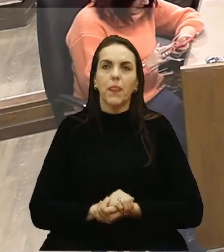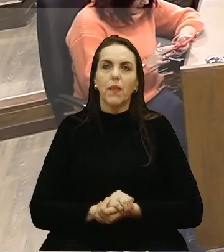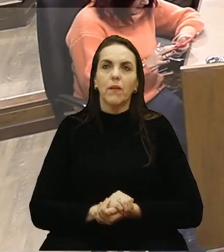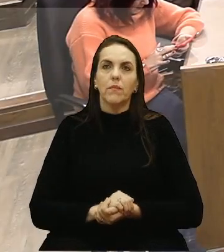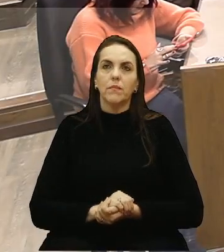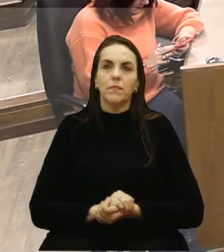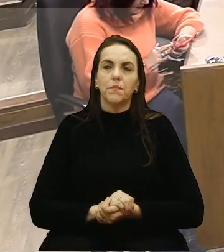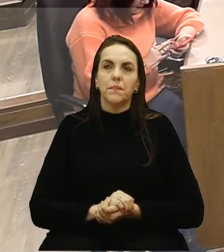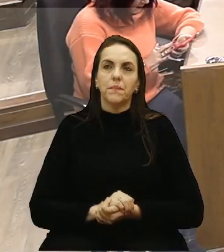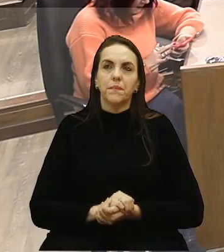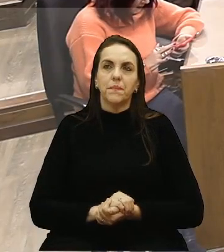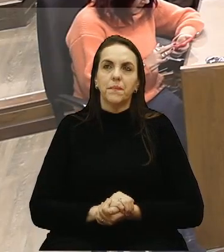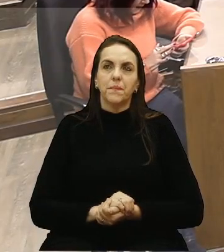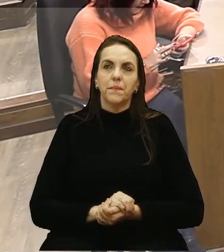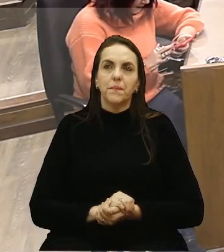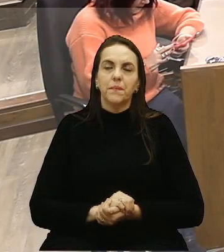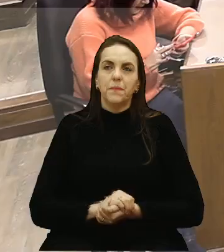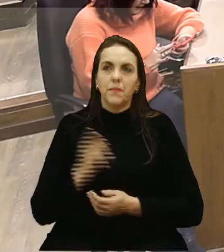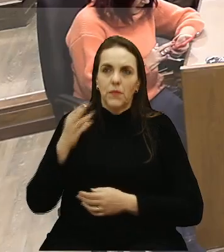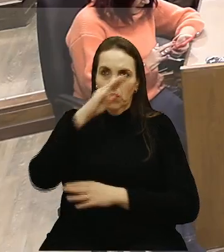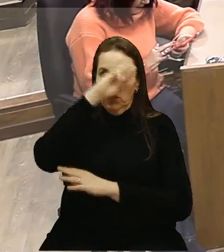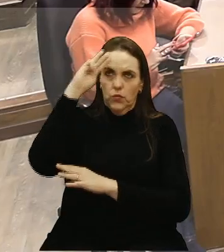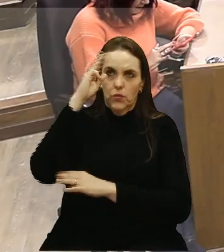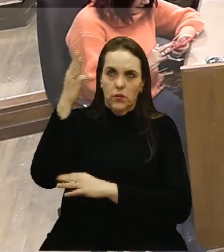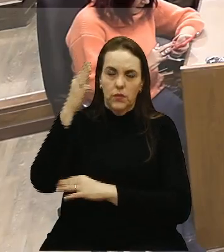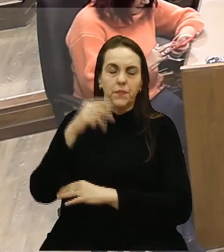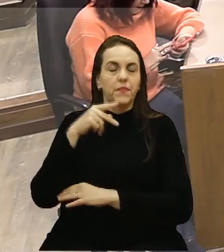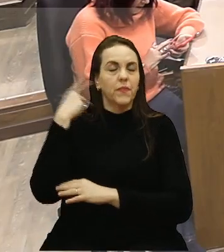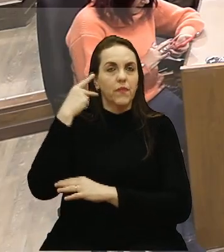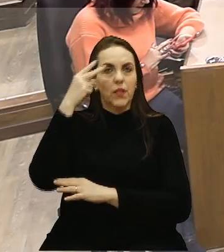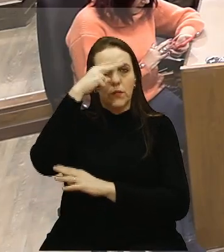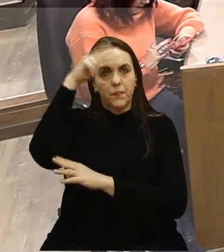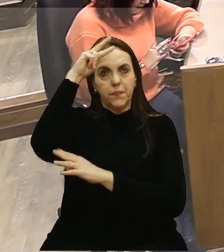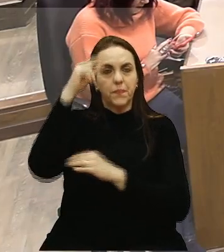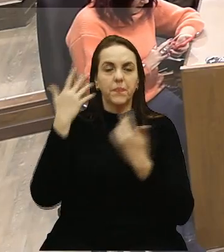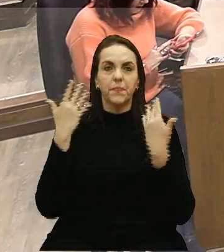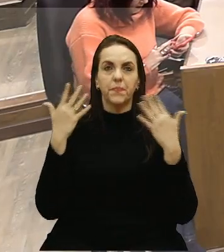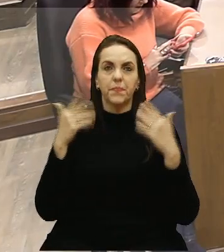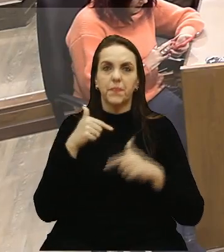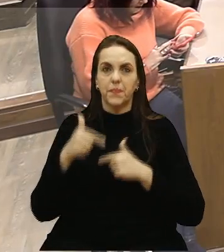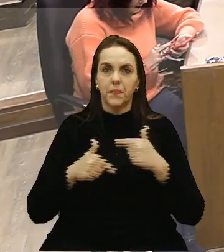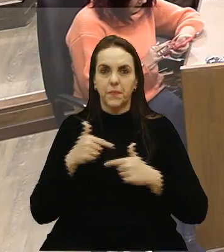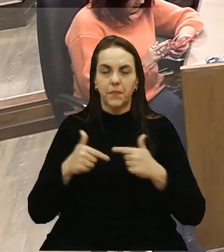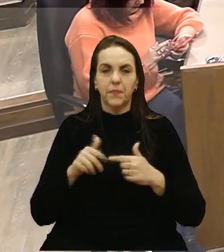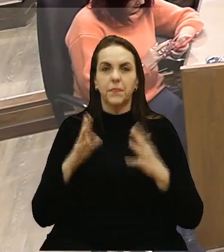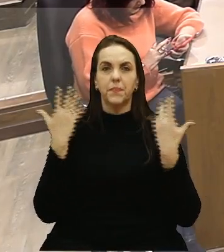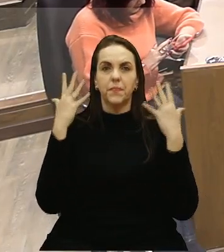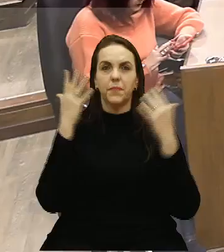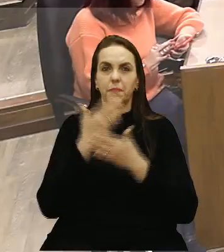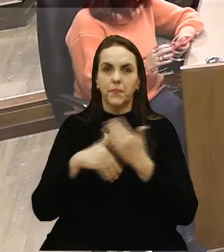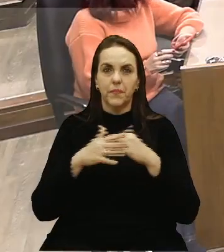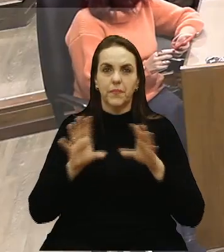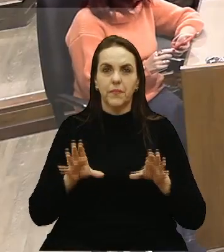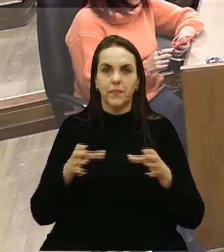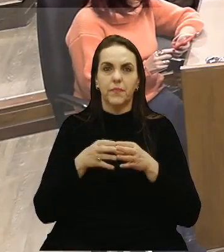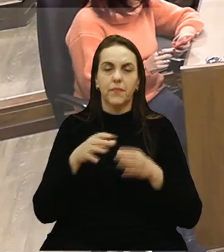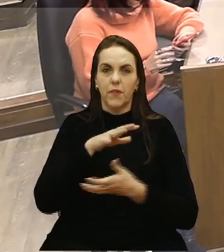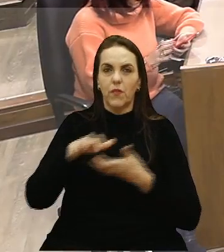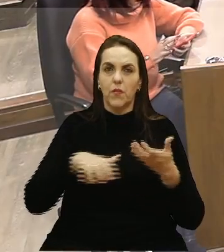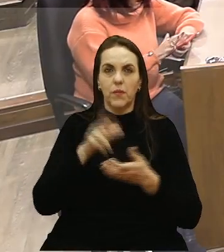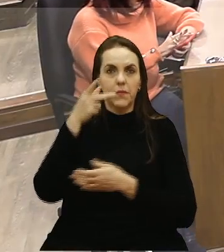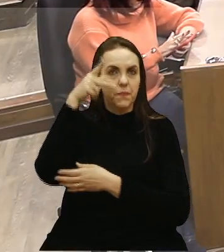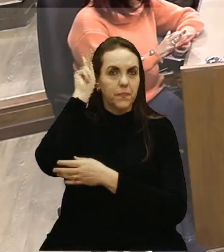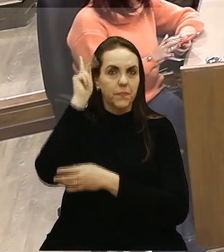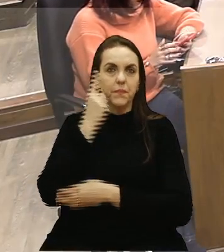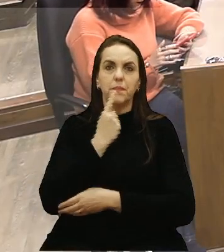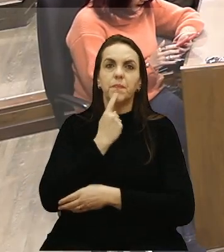Vereador Juliano Valim. Vereador Edson, parabéns pelo seu trabalho, parabéns a toda a equipe envolvida, vereador Iago, vereadora